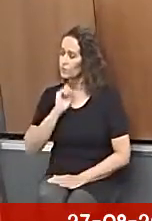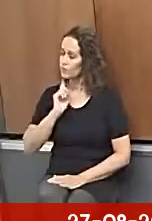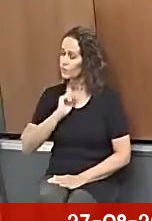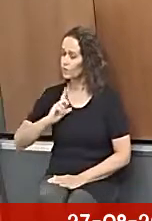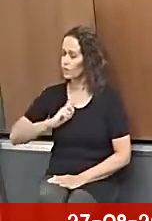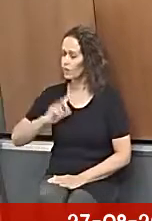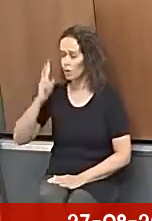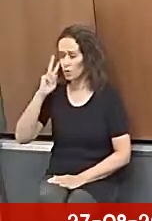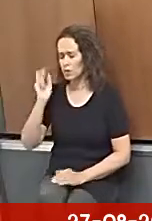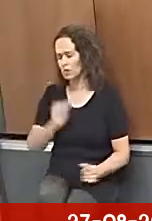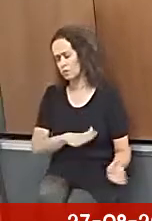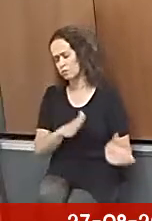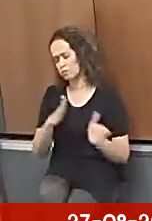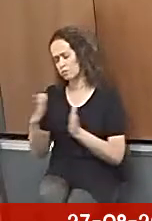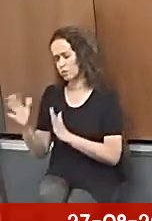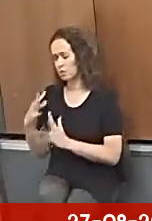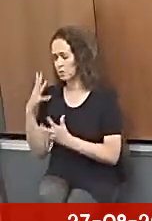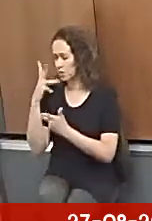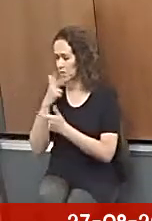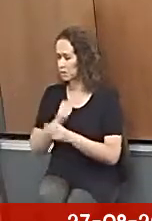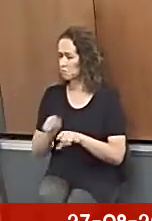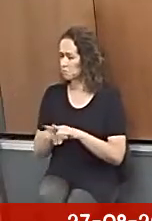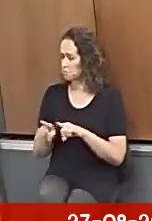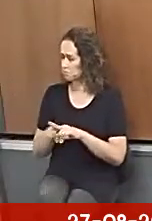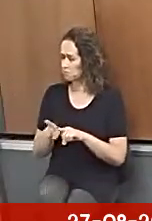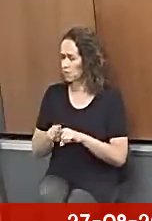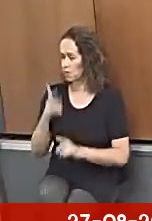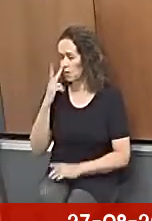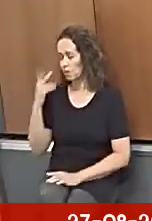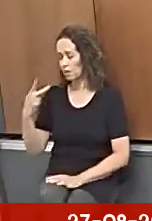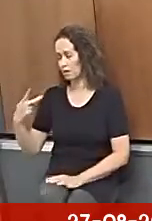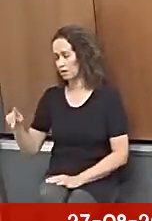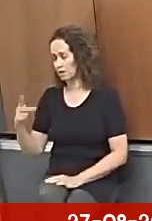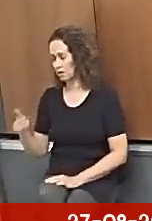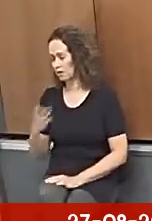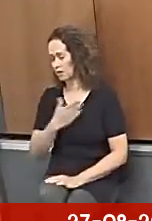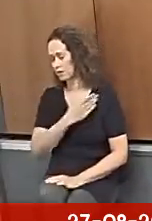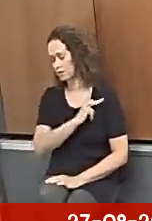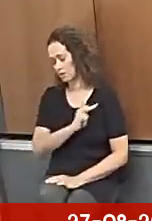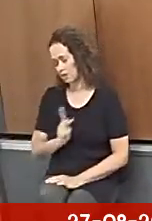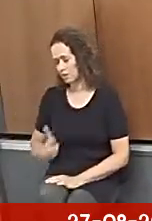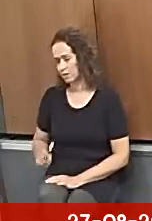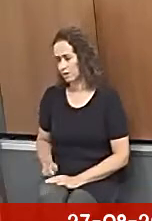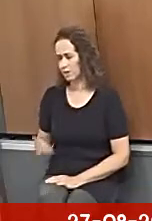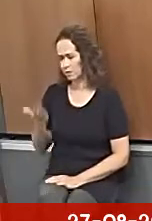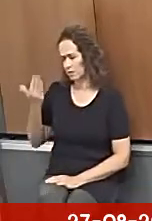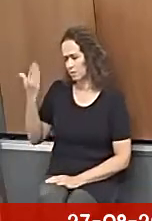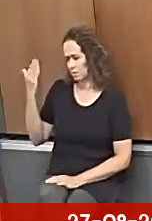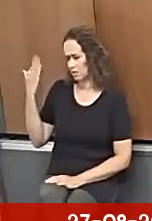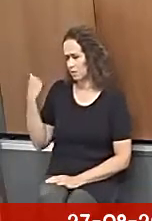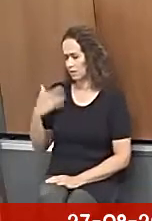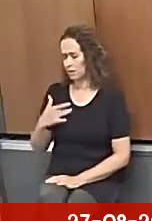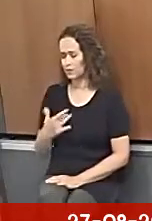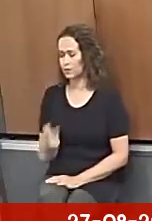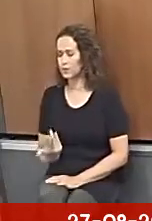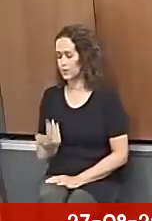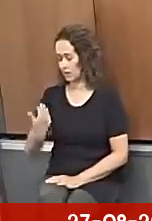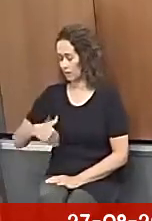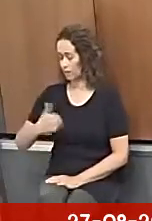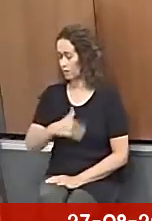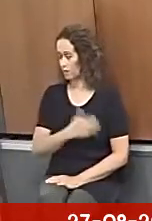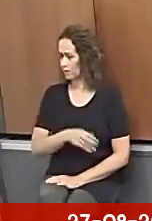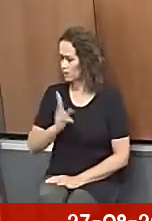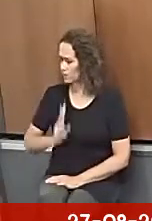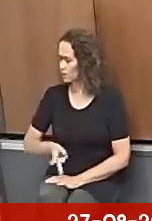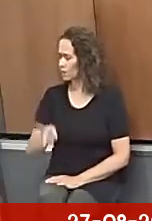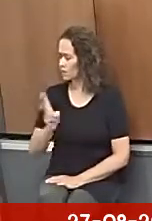história belíssima né seu pai grande cinza valadares foi presidente do clube atlético mineiro e ele sempre defendendo o